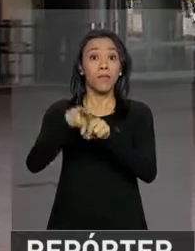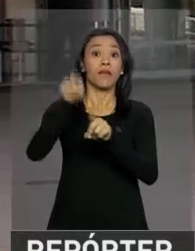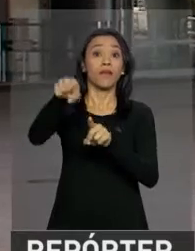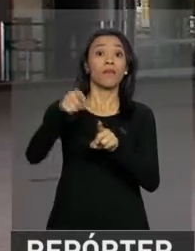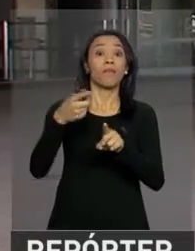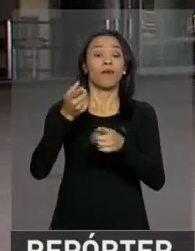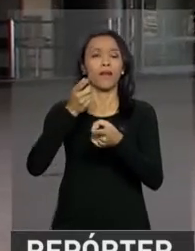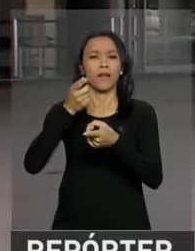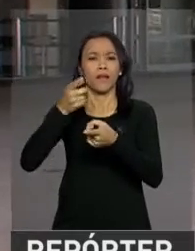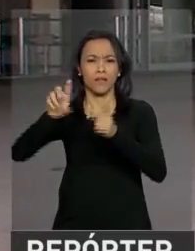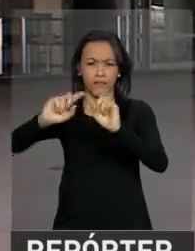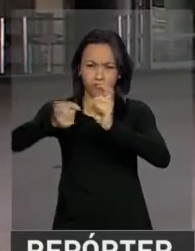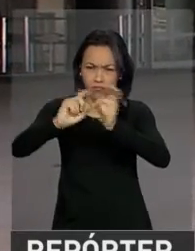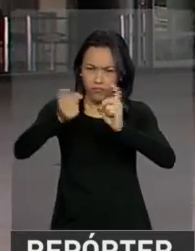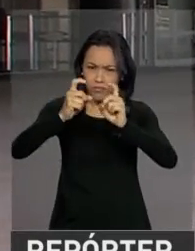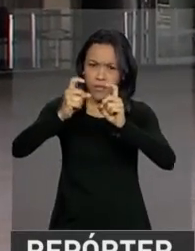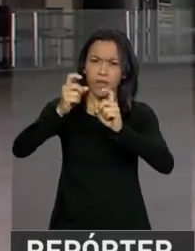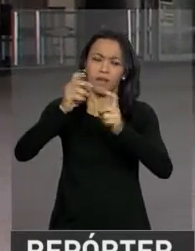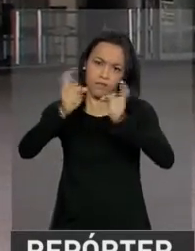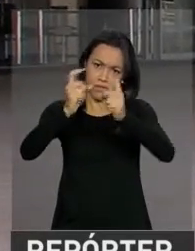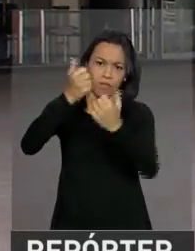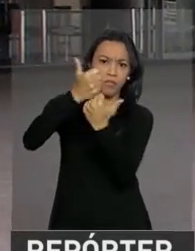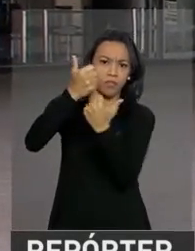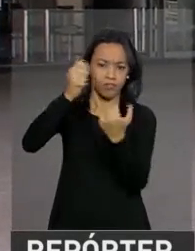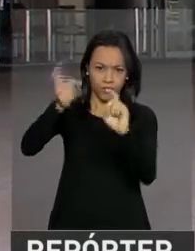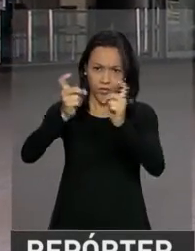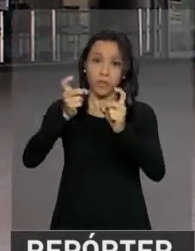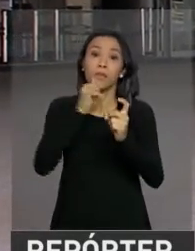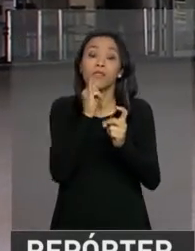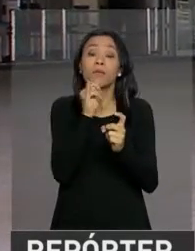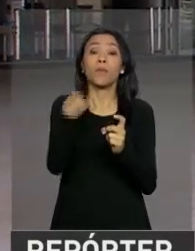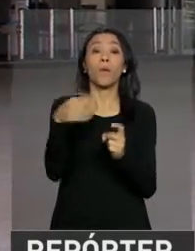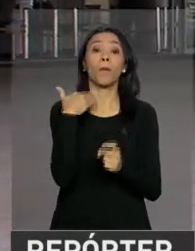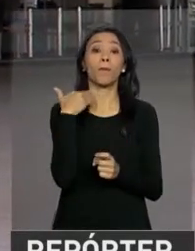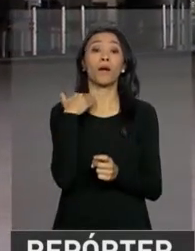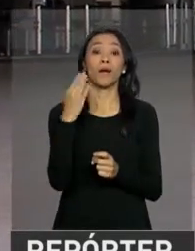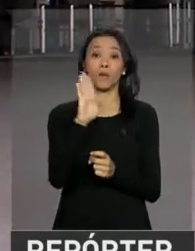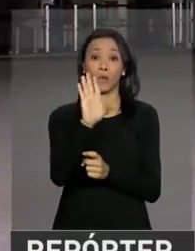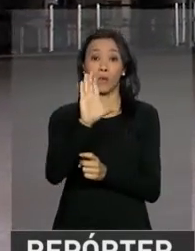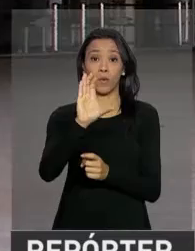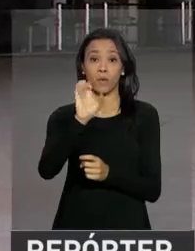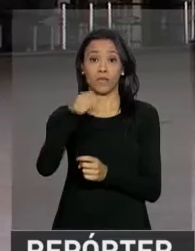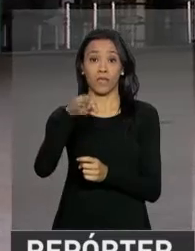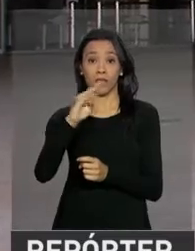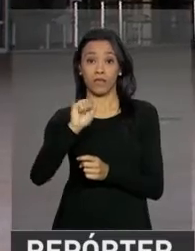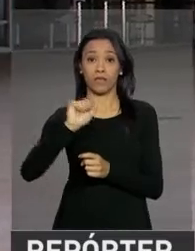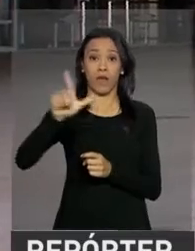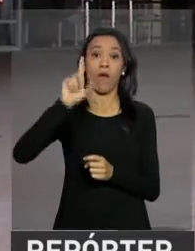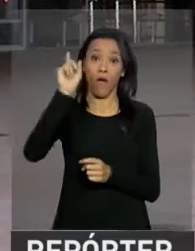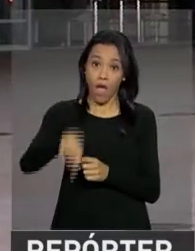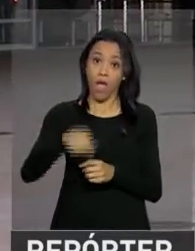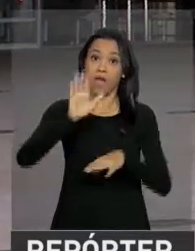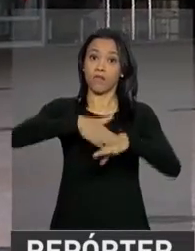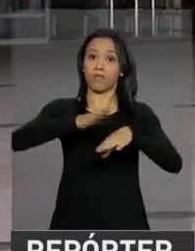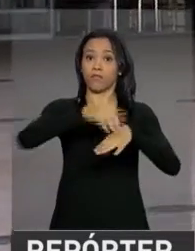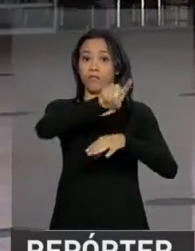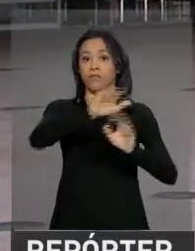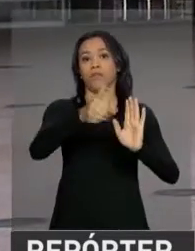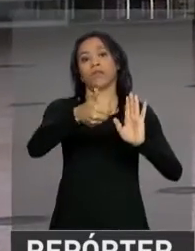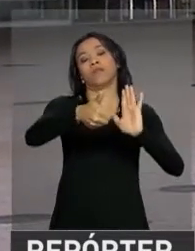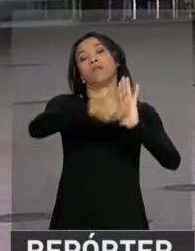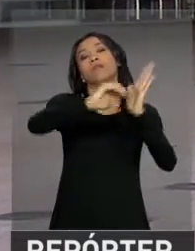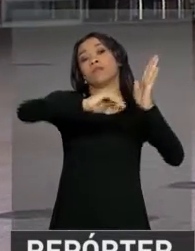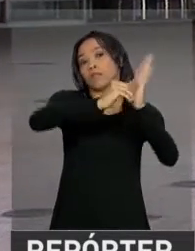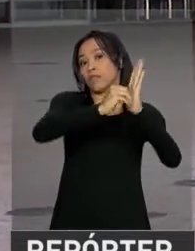cargos estratégicos como é o caso da presidência do banco central é uma atribuição do senado federal depois de